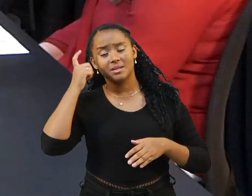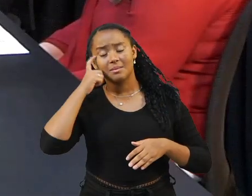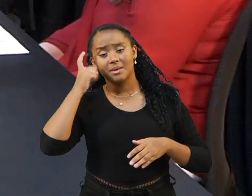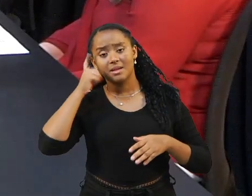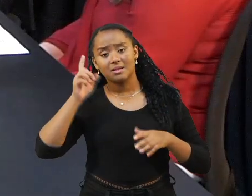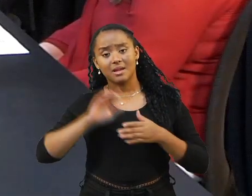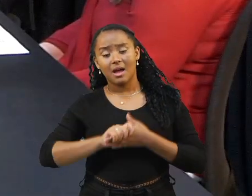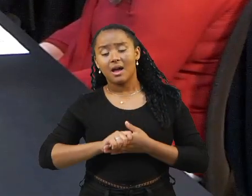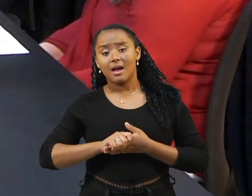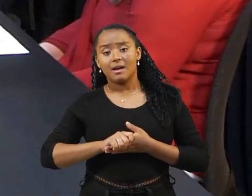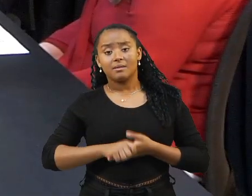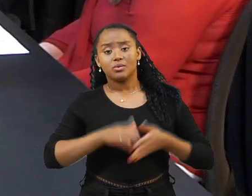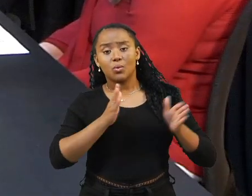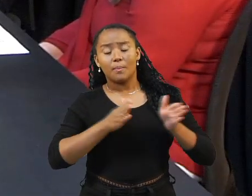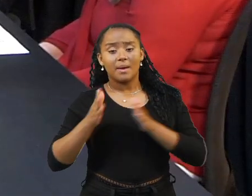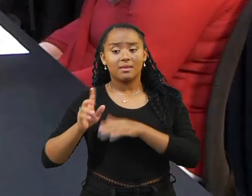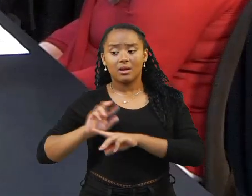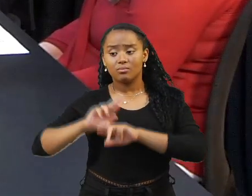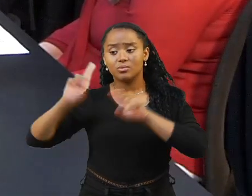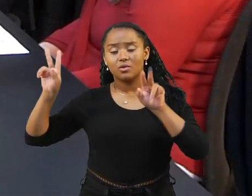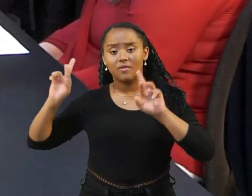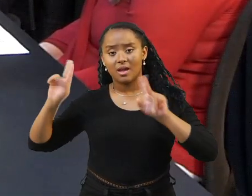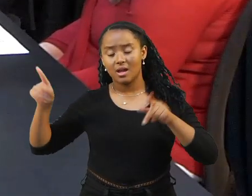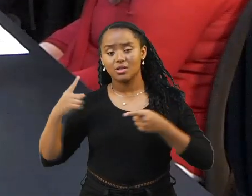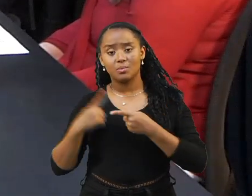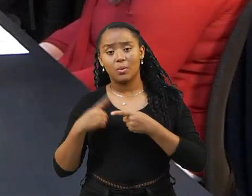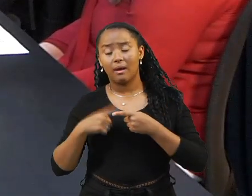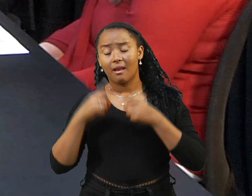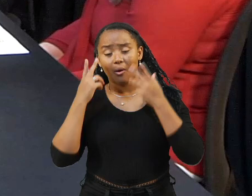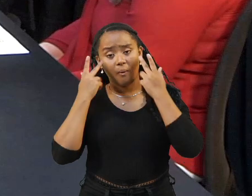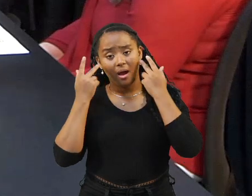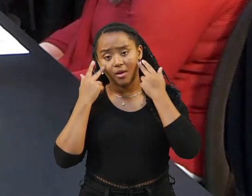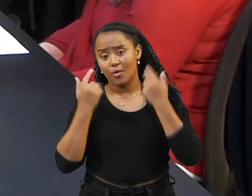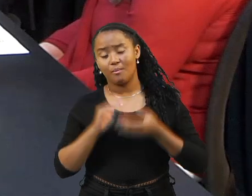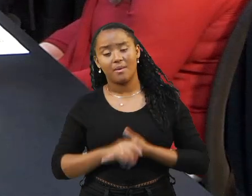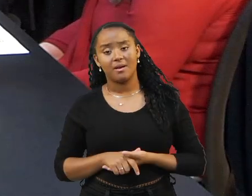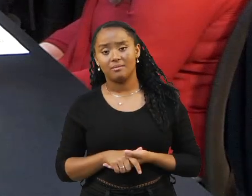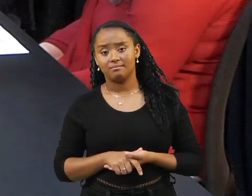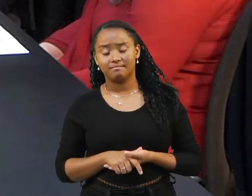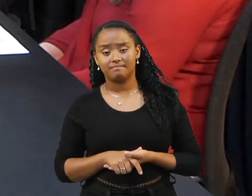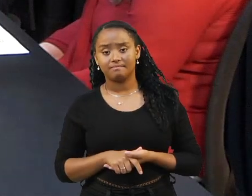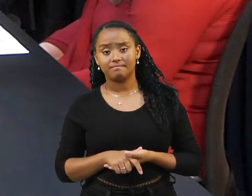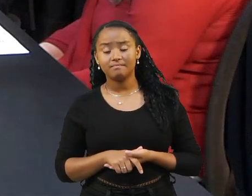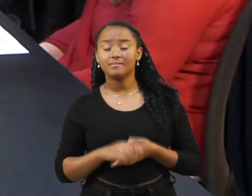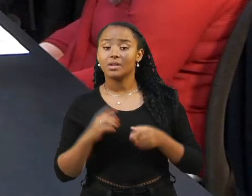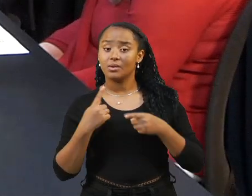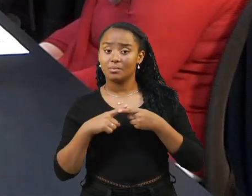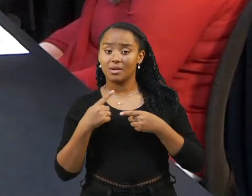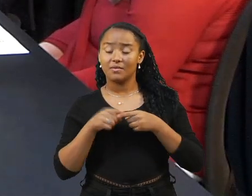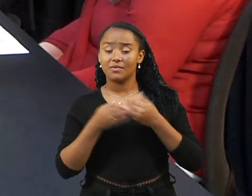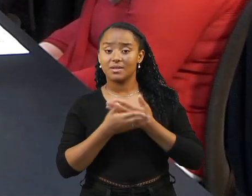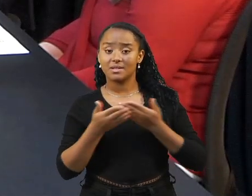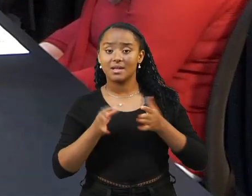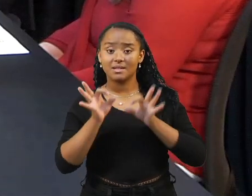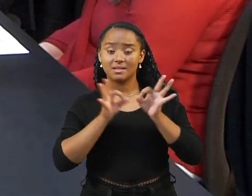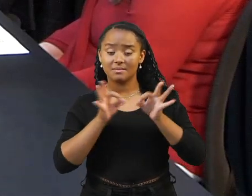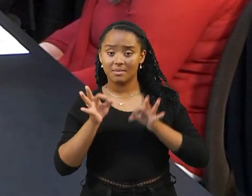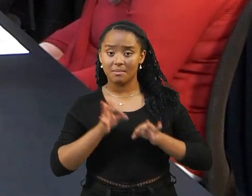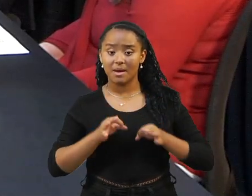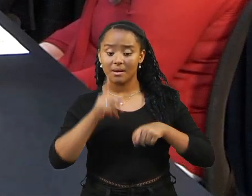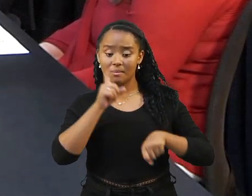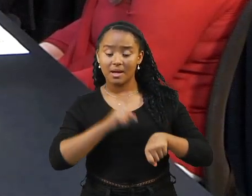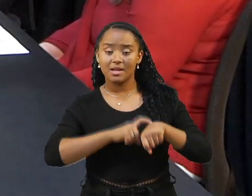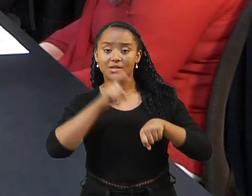dessa normalidade, que não é normal. Então, a gente, sabendo de nós, você se prepara para